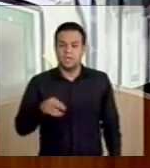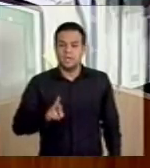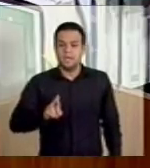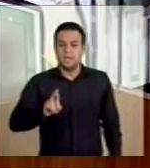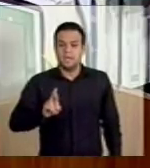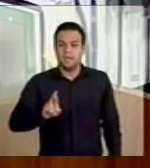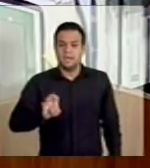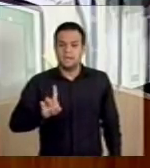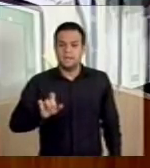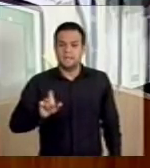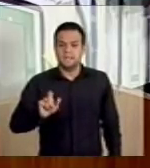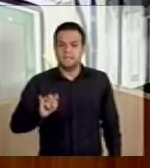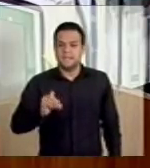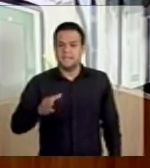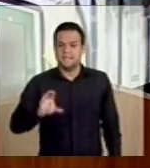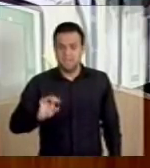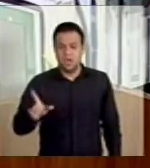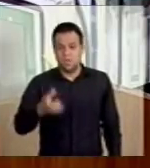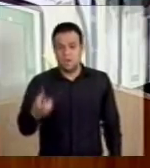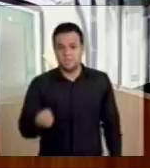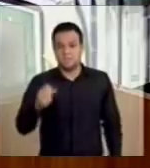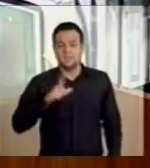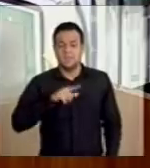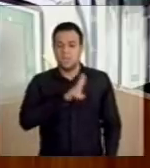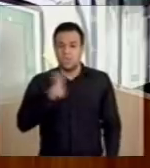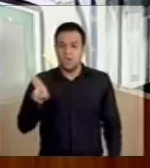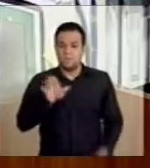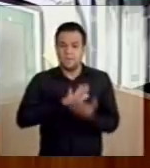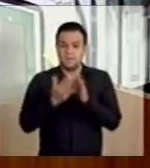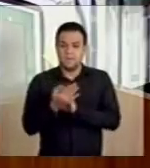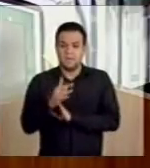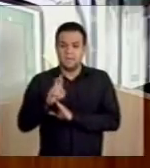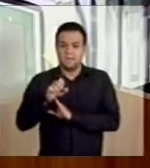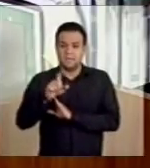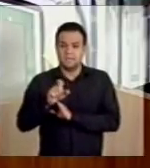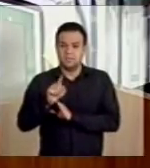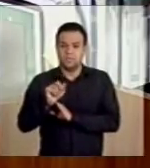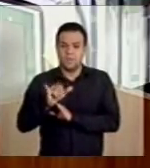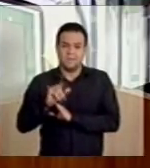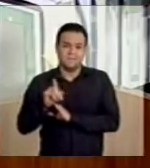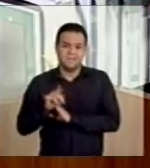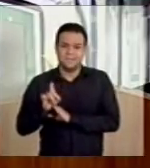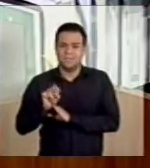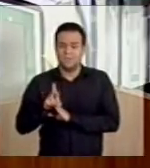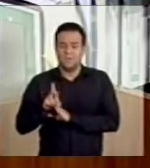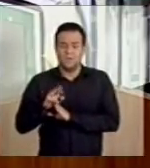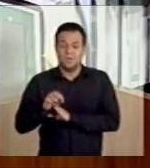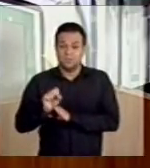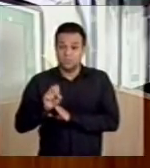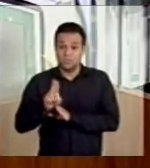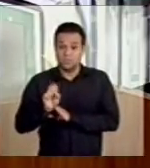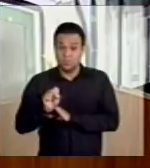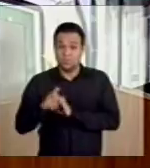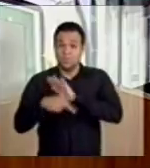sexual, implantando o processo transexualizador através de seu órgão de saúde, o Sistema Único de